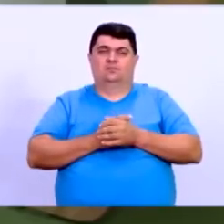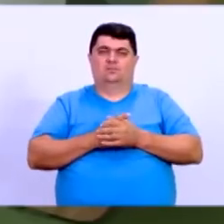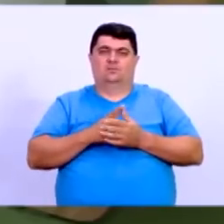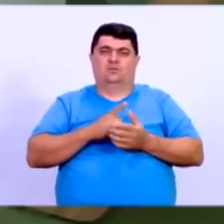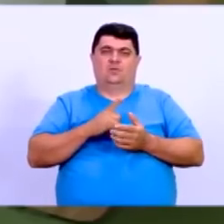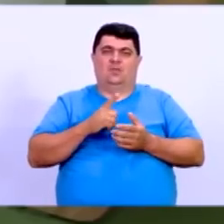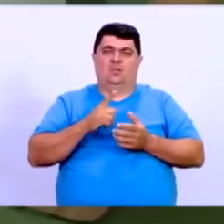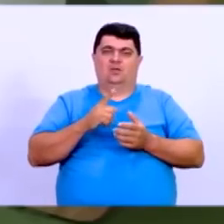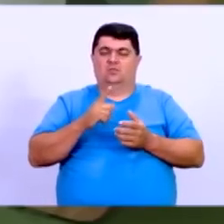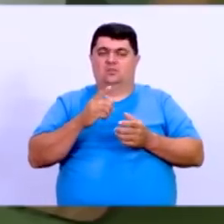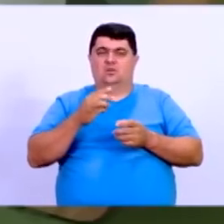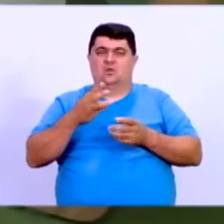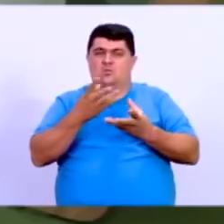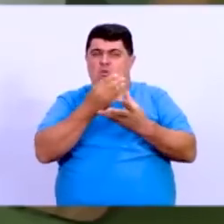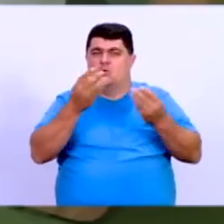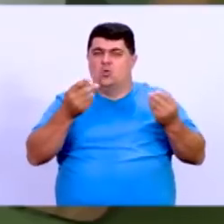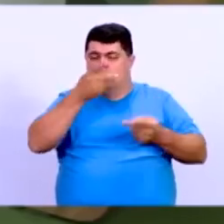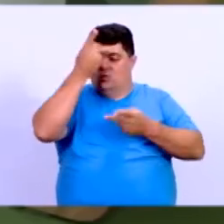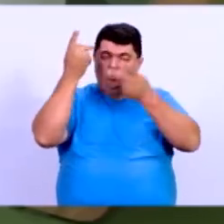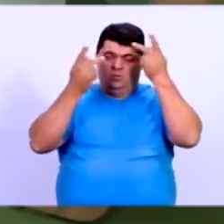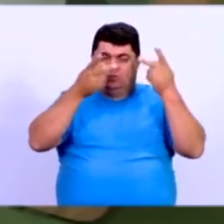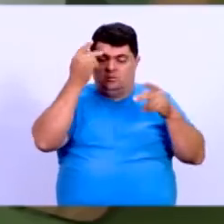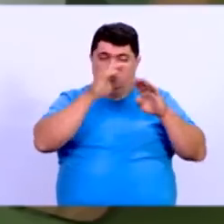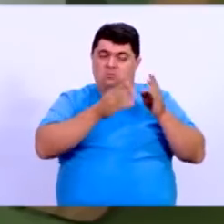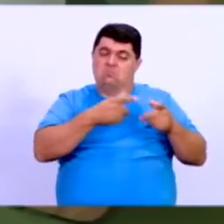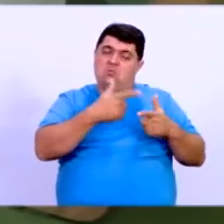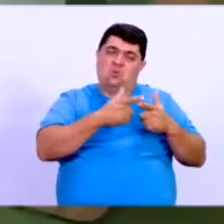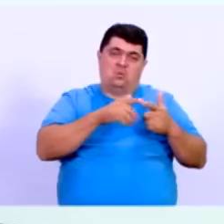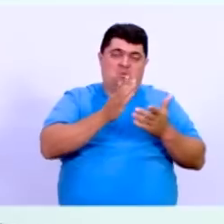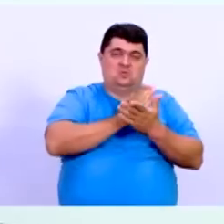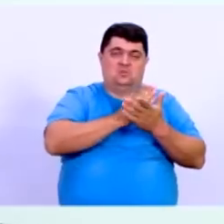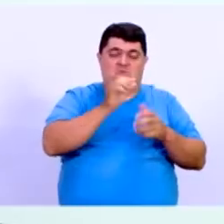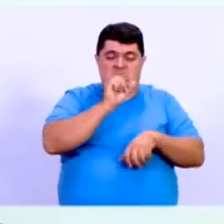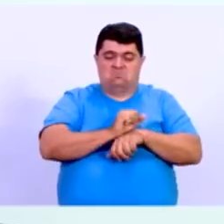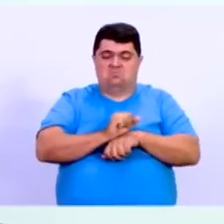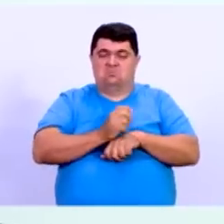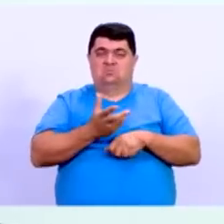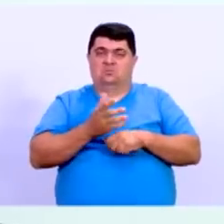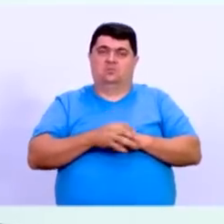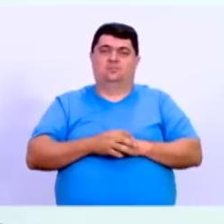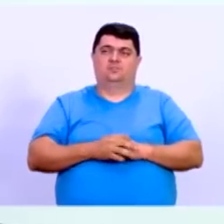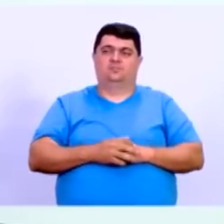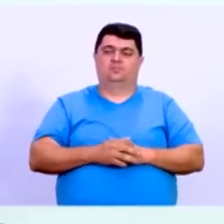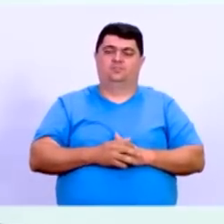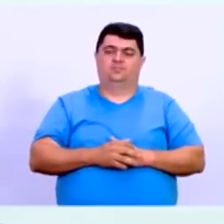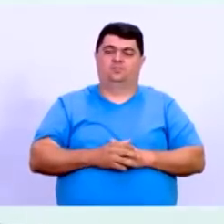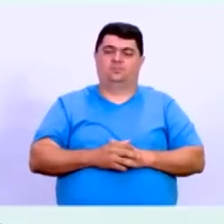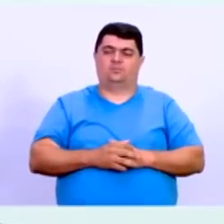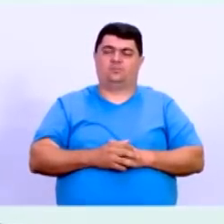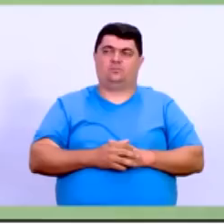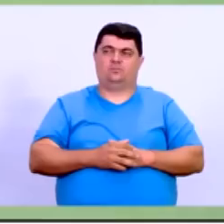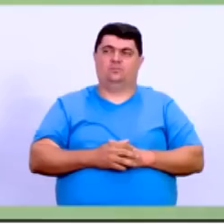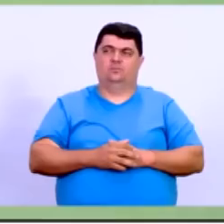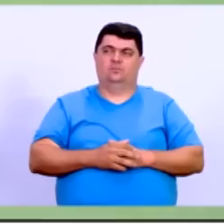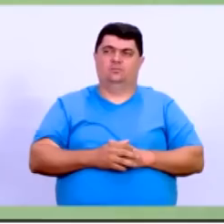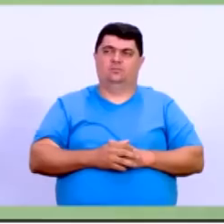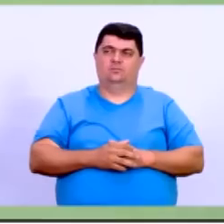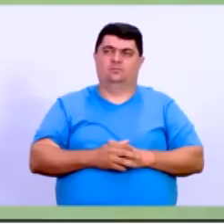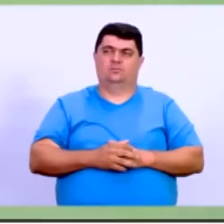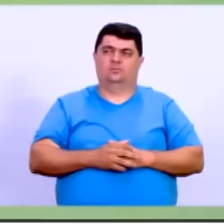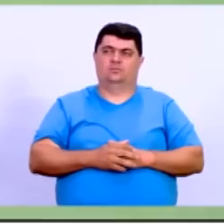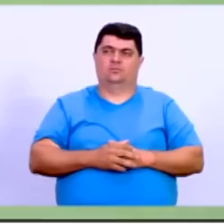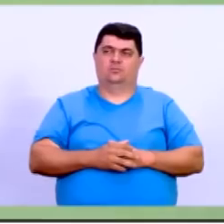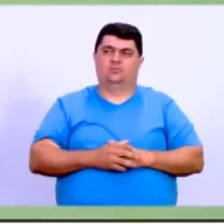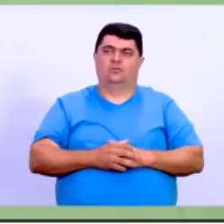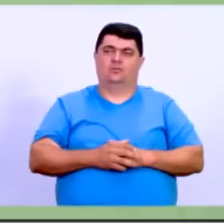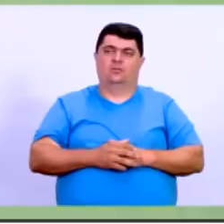disponibilidade do serviço, alguma coisa relacionada ao servidor, né, professor? Exatamente. Pode acontecer isso aí, né, pessoal? Tá? Muito bem lembrado, professor. Celular